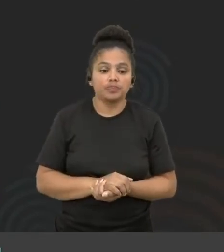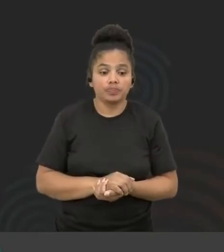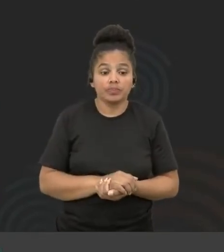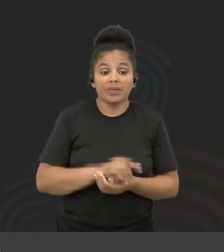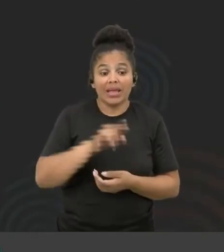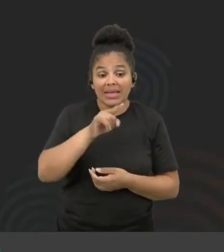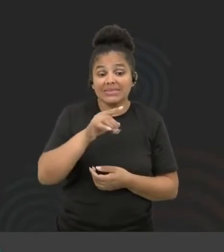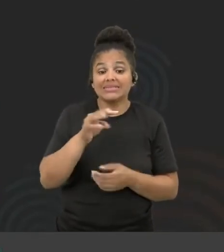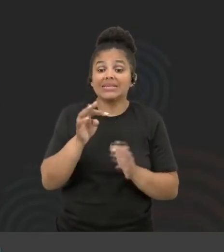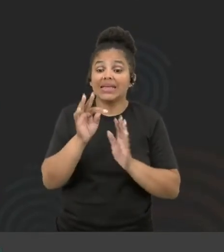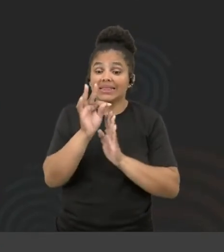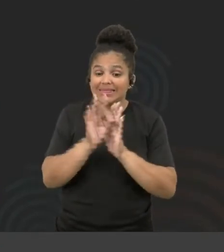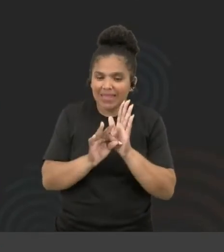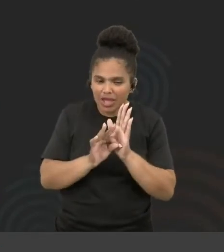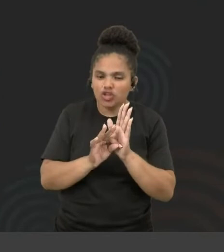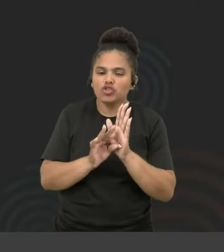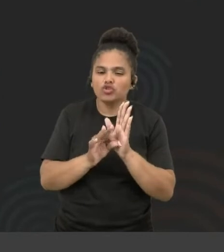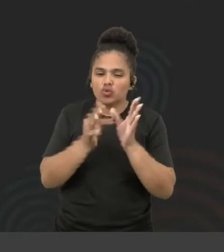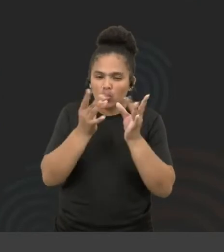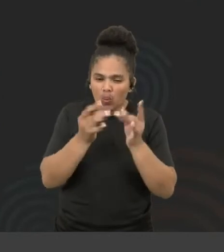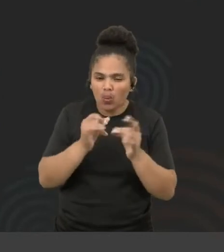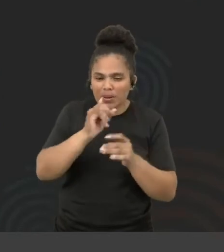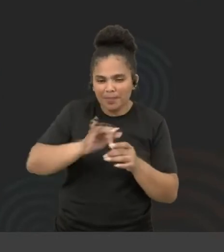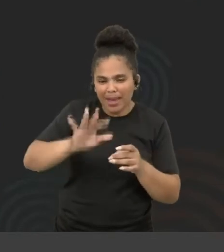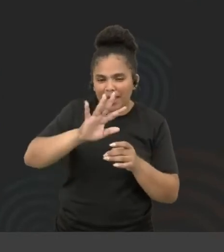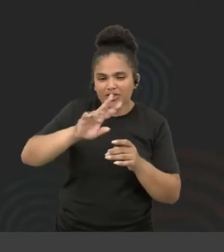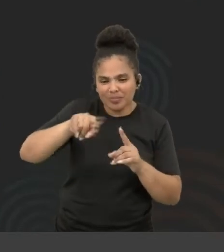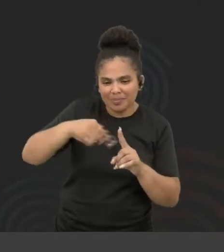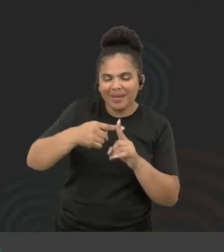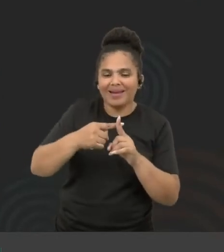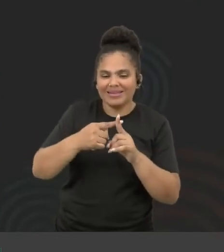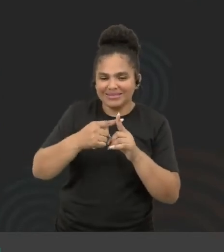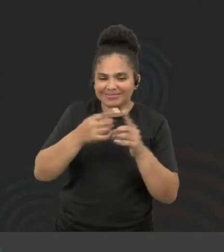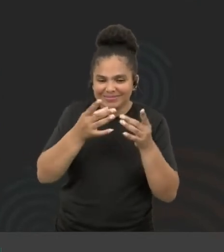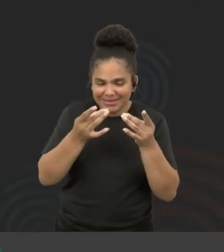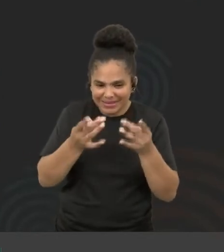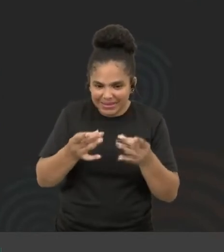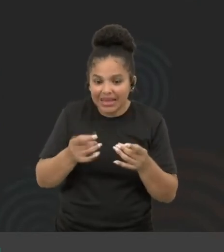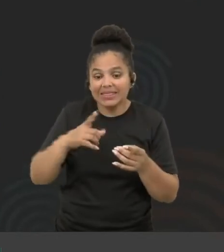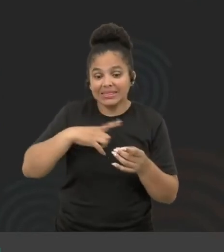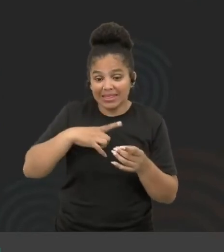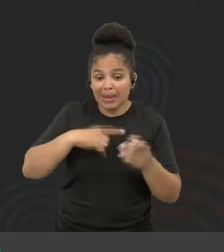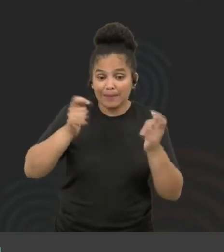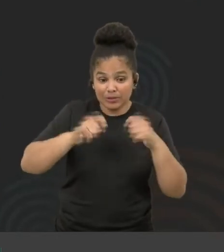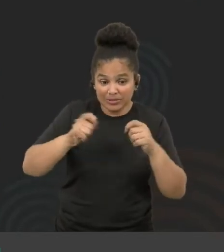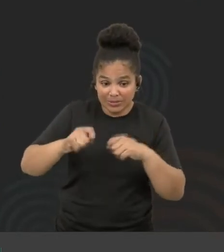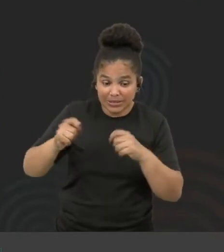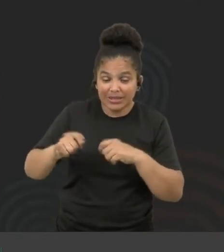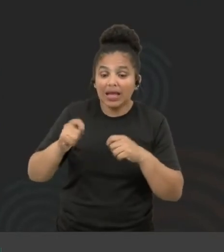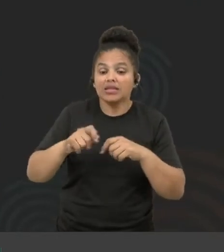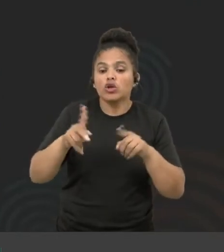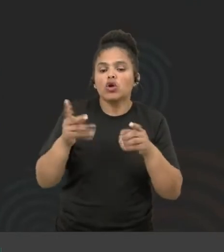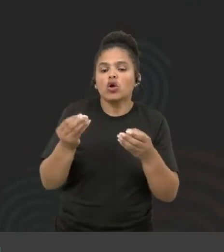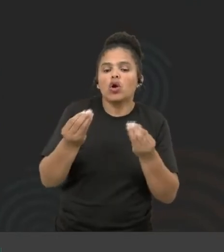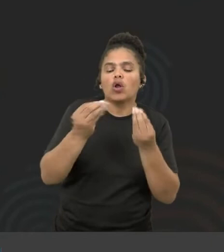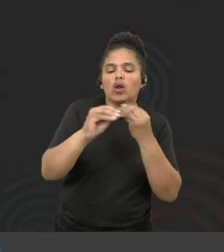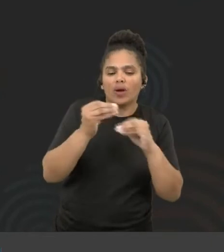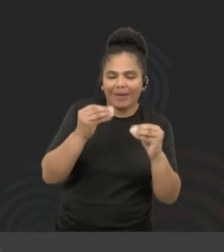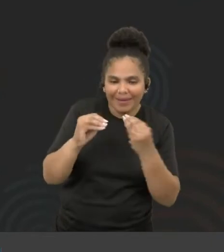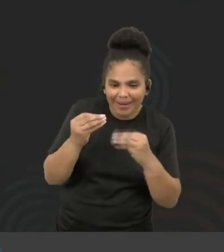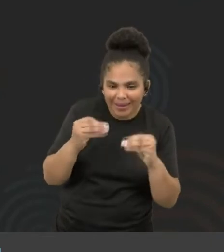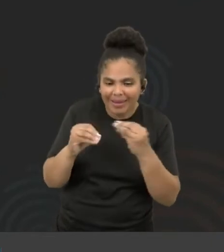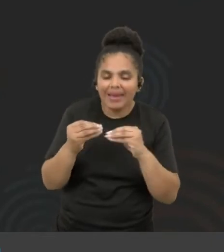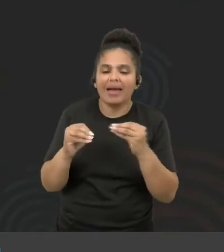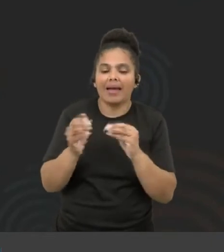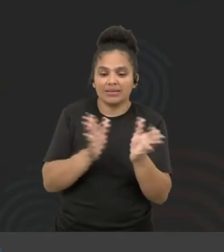Texto alternativo em imagens e vídeos com legendas no Facebook. Você também tem a possibilidade de colocar recursos de acessibilidade. Por exemplo,